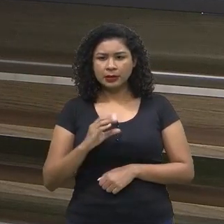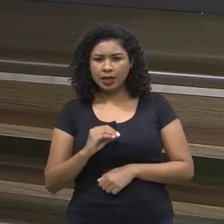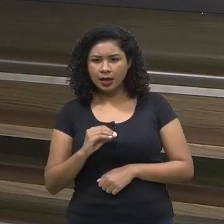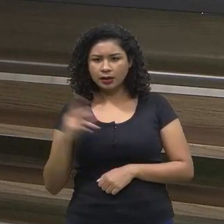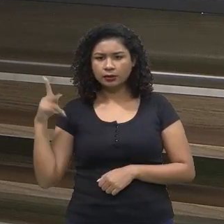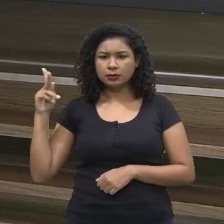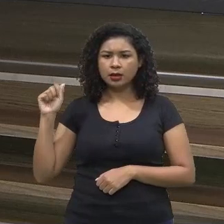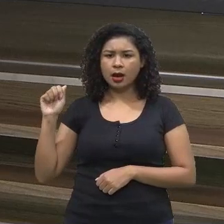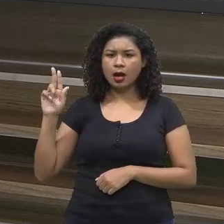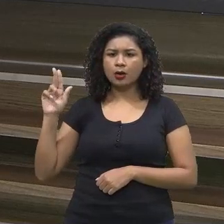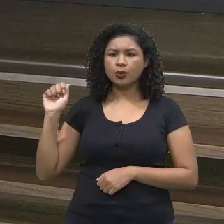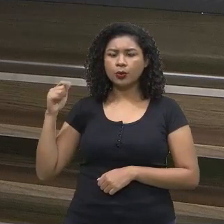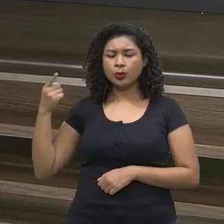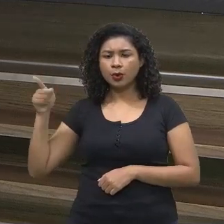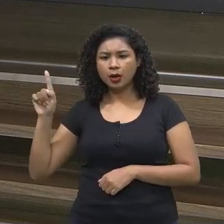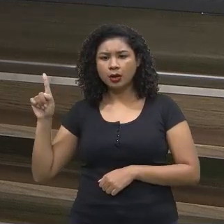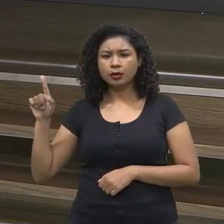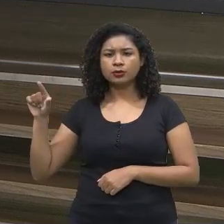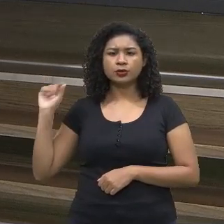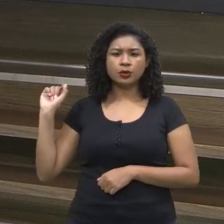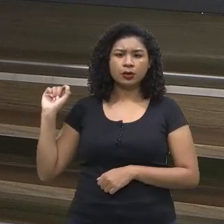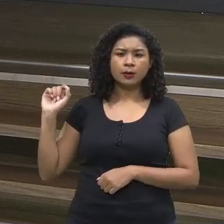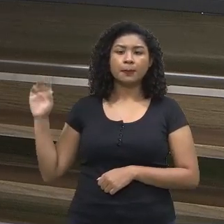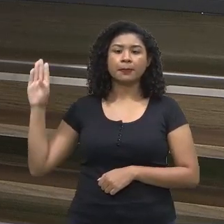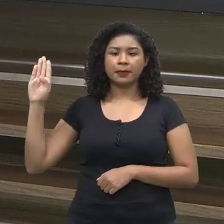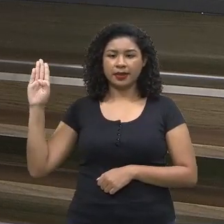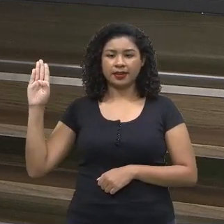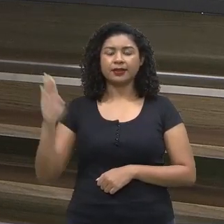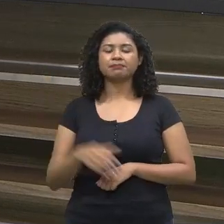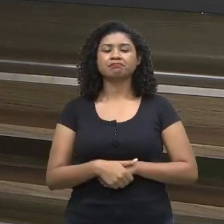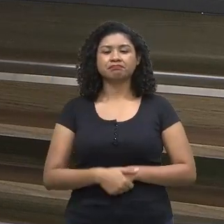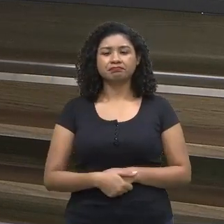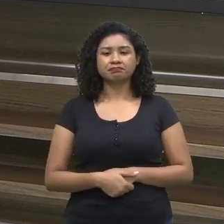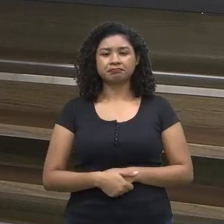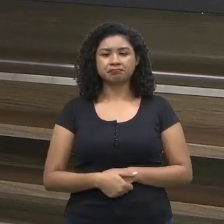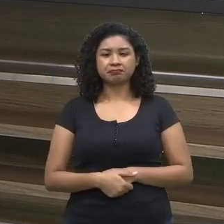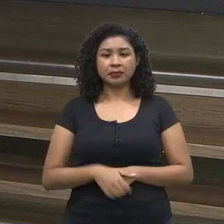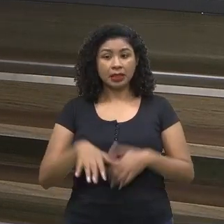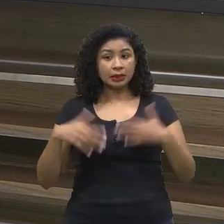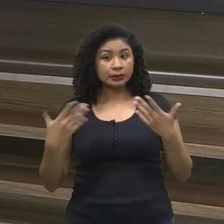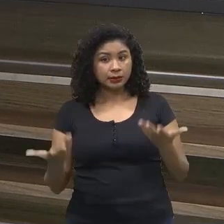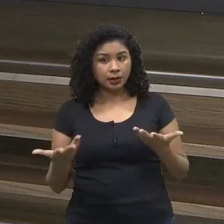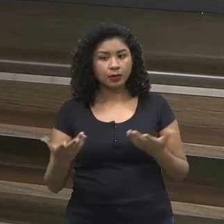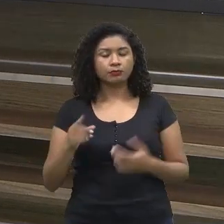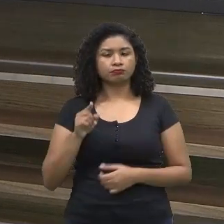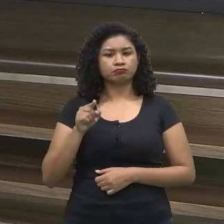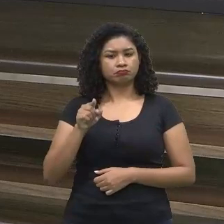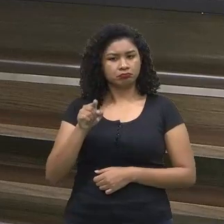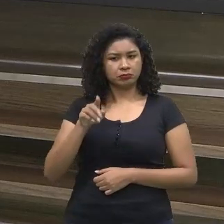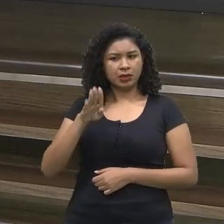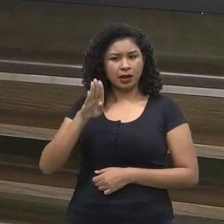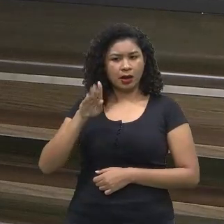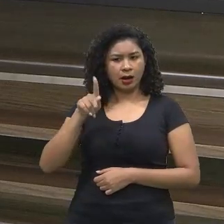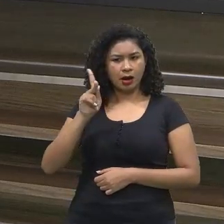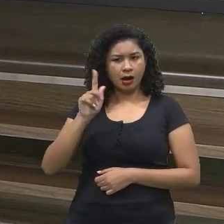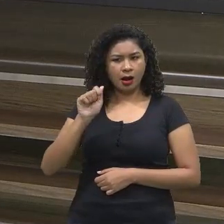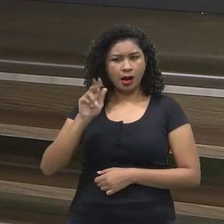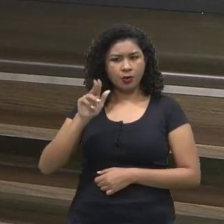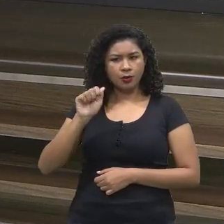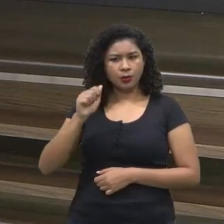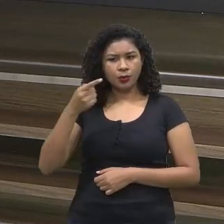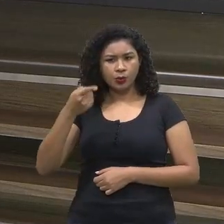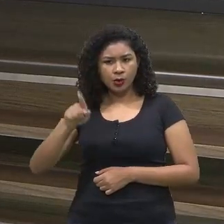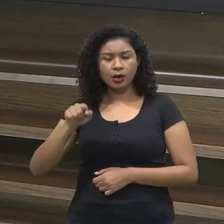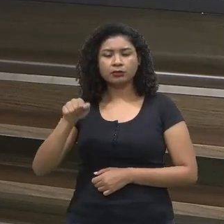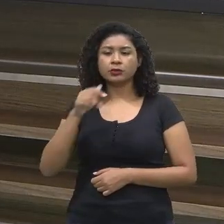está dizendo que é a letra B. Muito bem. Cauã é um exemplo, né? Os demais podem colocar